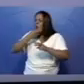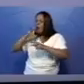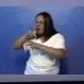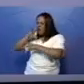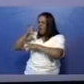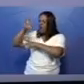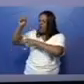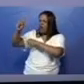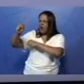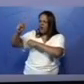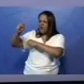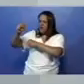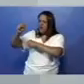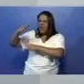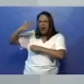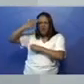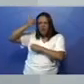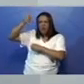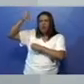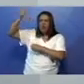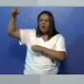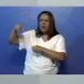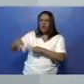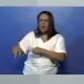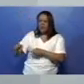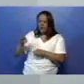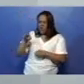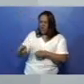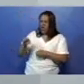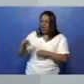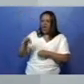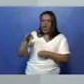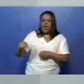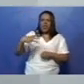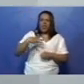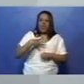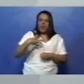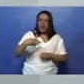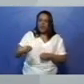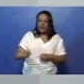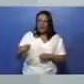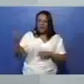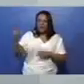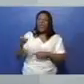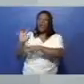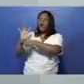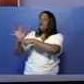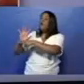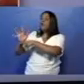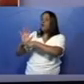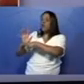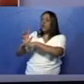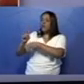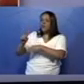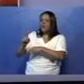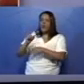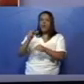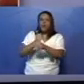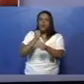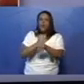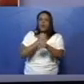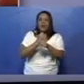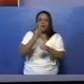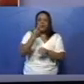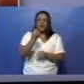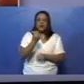o semideus mais famoso. Aí, ele era filho. Aqui mais uma cena do filme. Esse filme, Hércules, foi em 2014. Só para